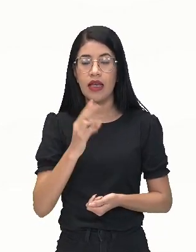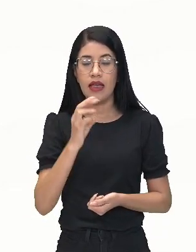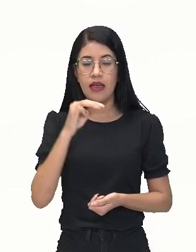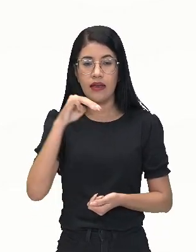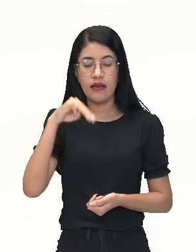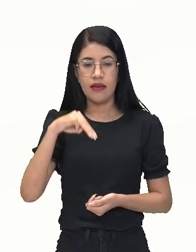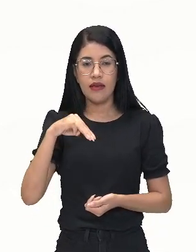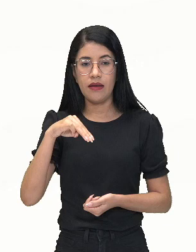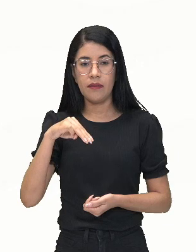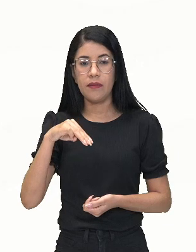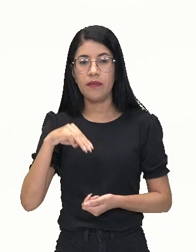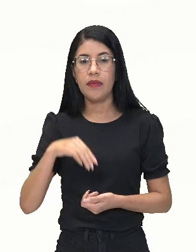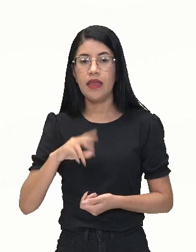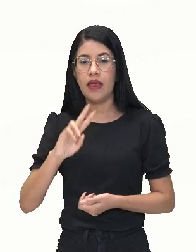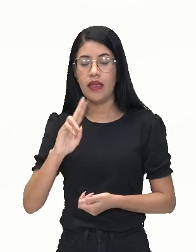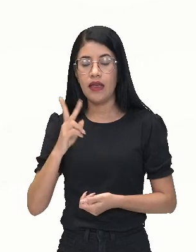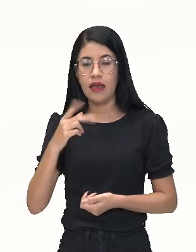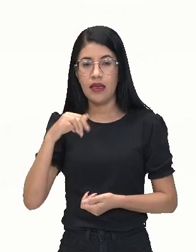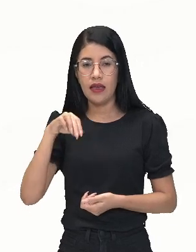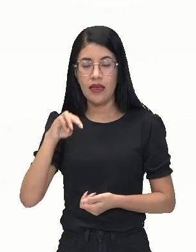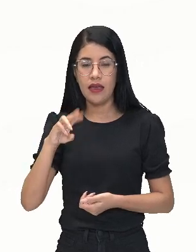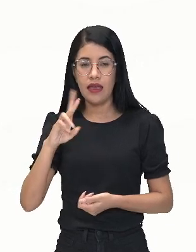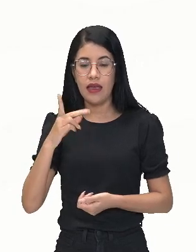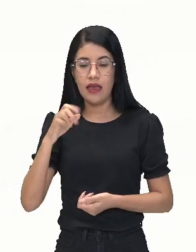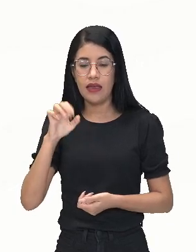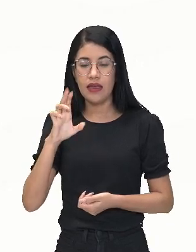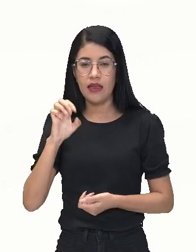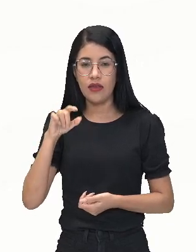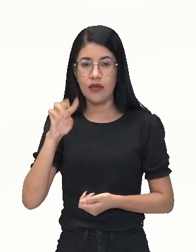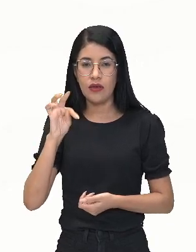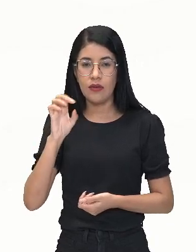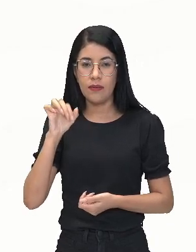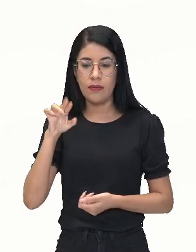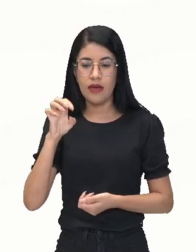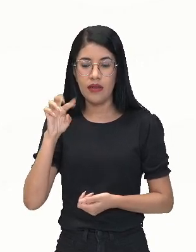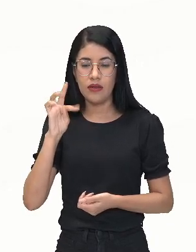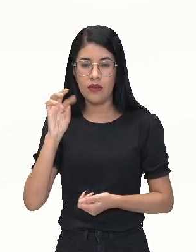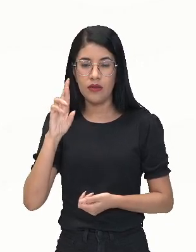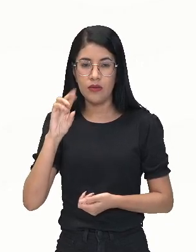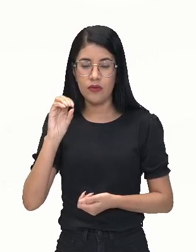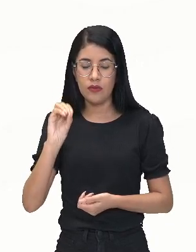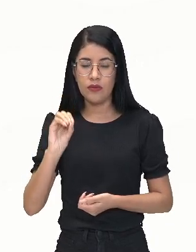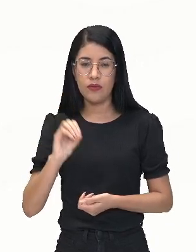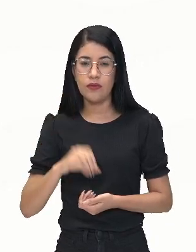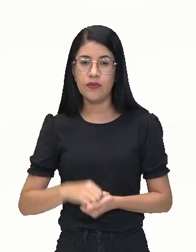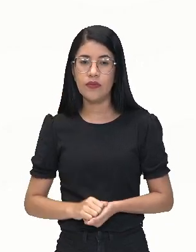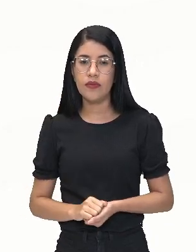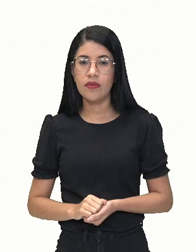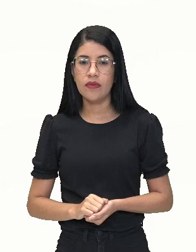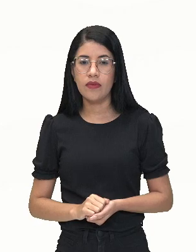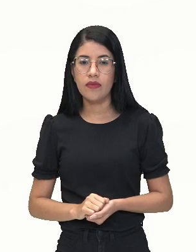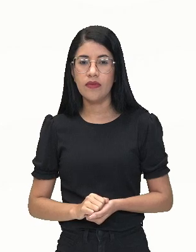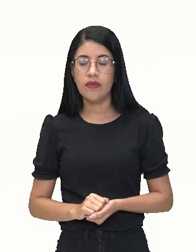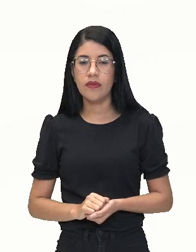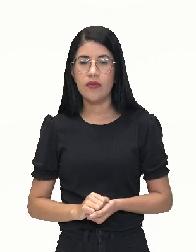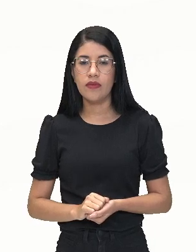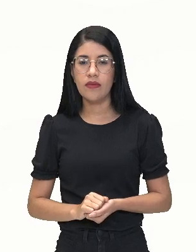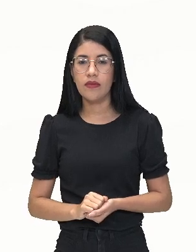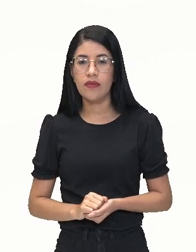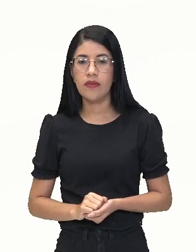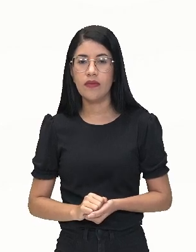quilômetros, hm, hectômetros, DAM, decâmetros,